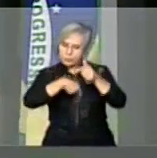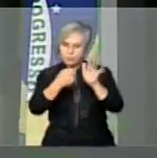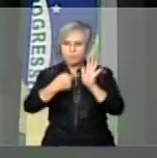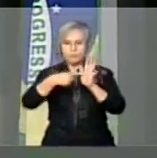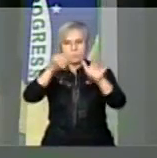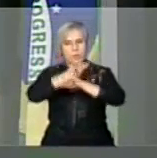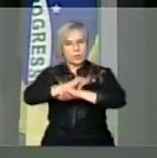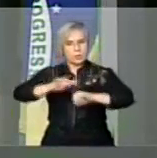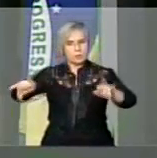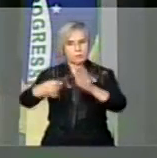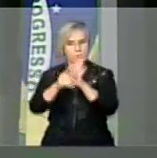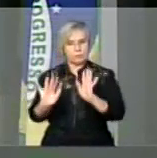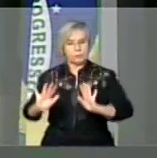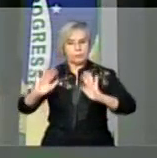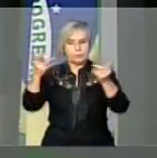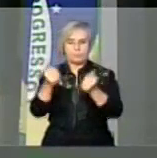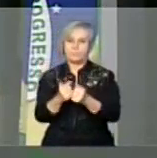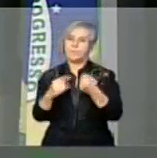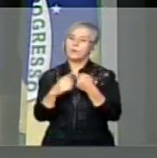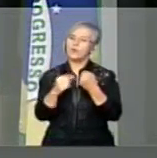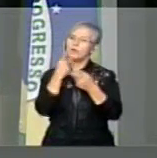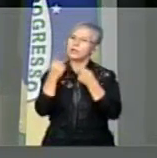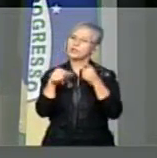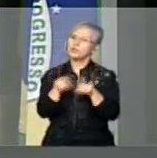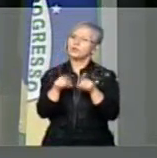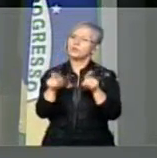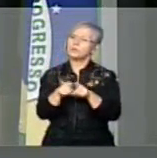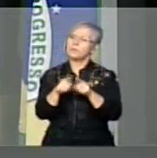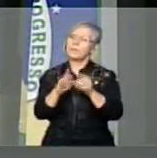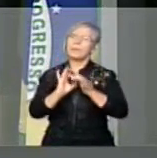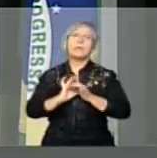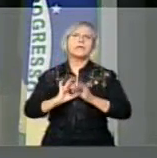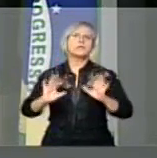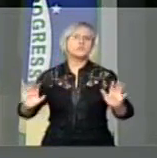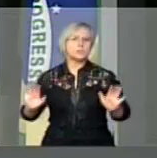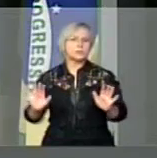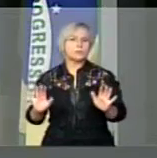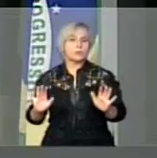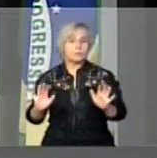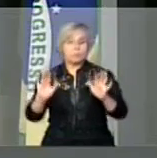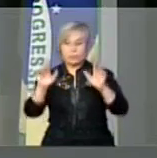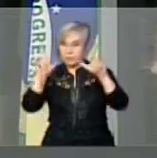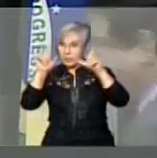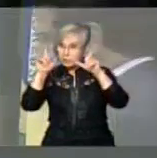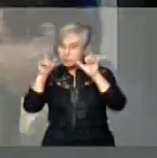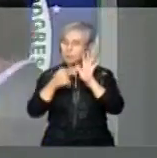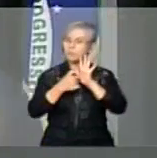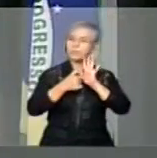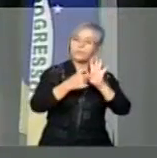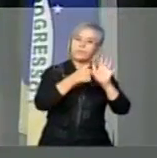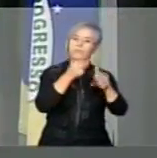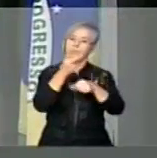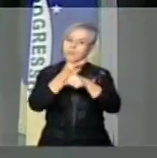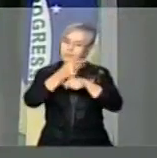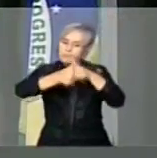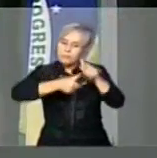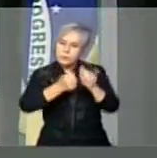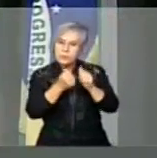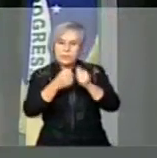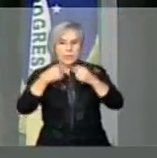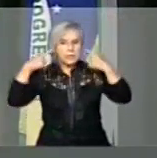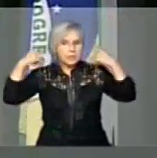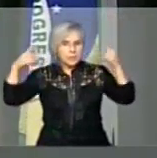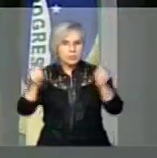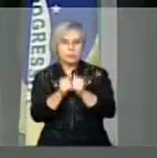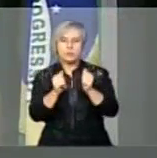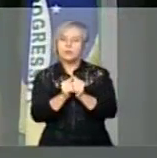evento. Os artigos tratam ainda da disponibilização de tais imagens e sons aos veículos de comunicação